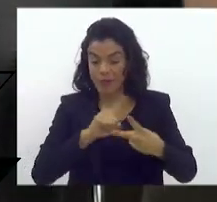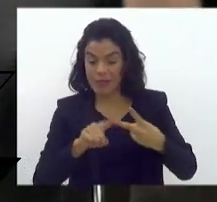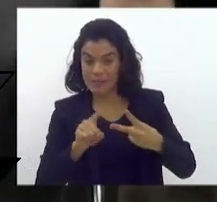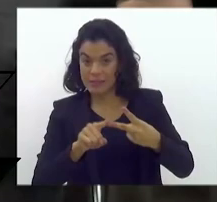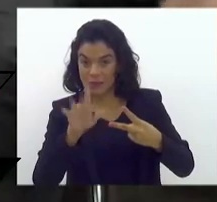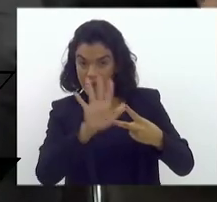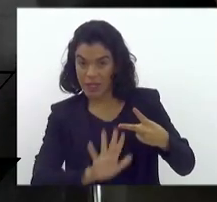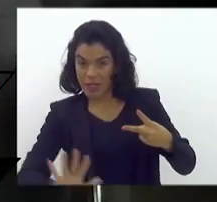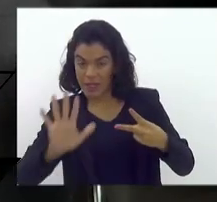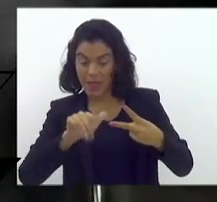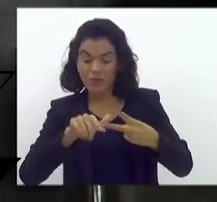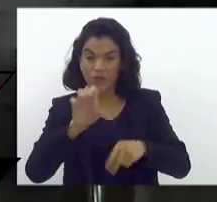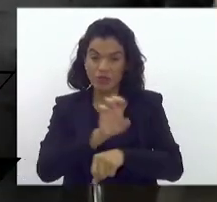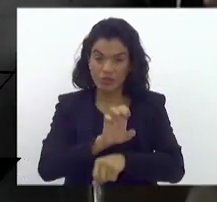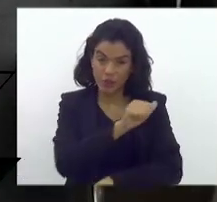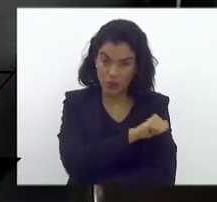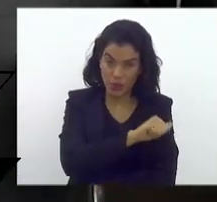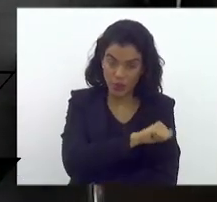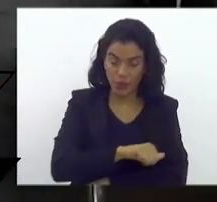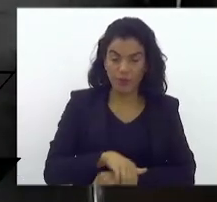a gente tem aqui no estado do Rio de Janeiro